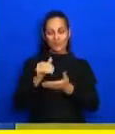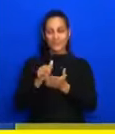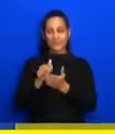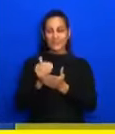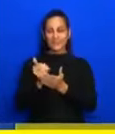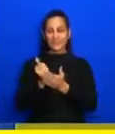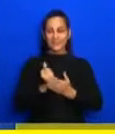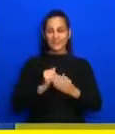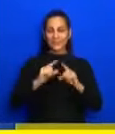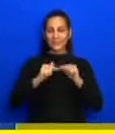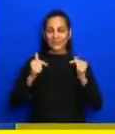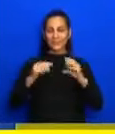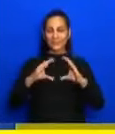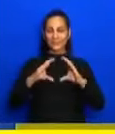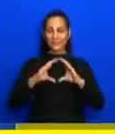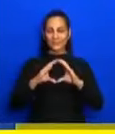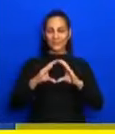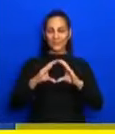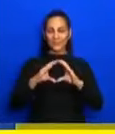Bola amarela, número